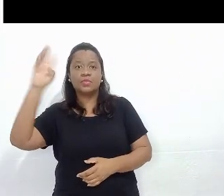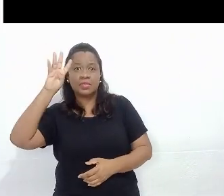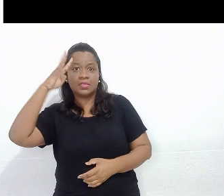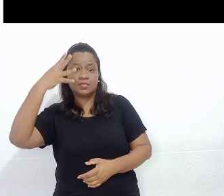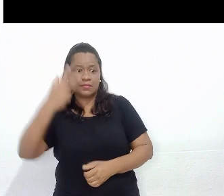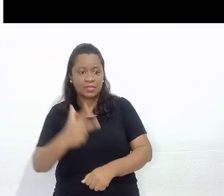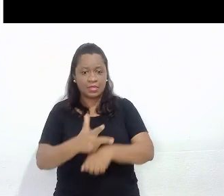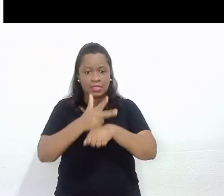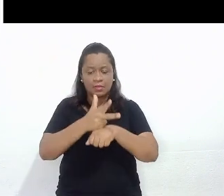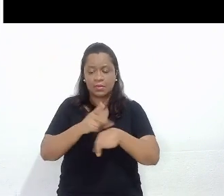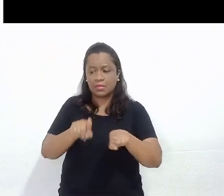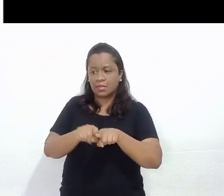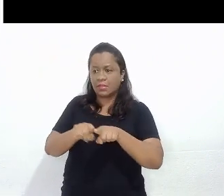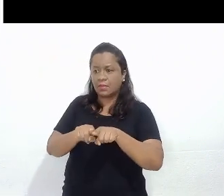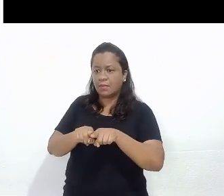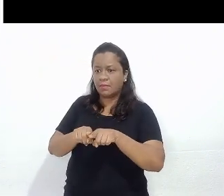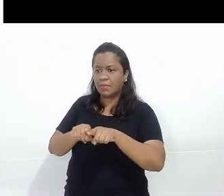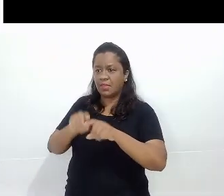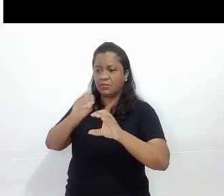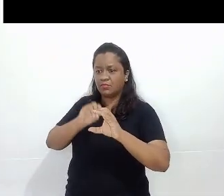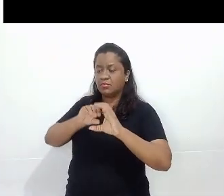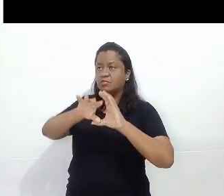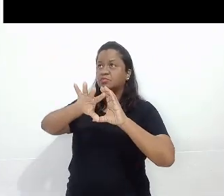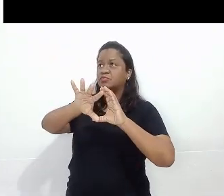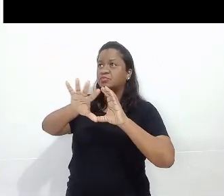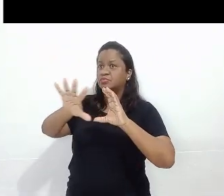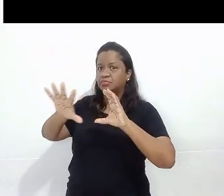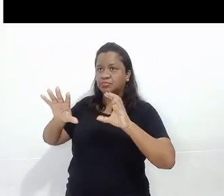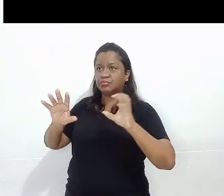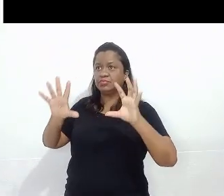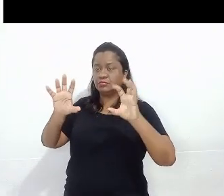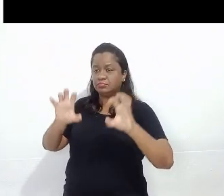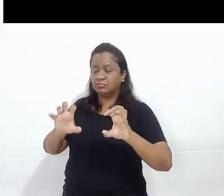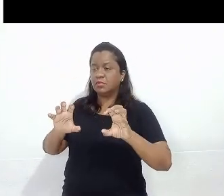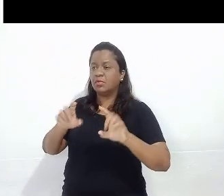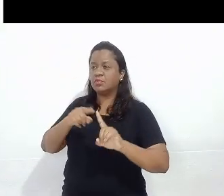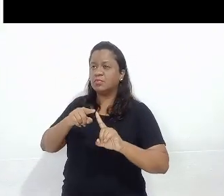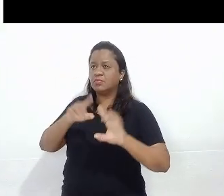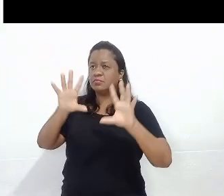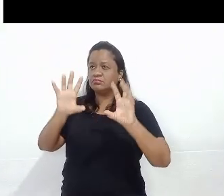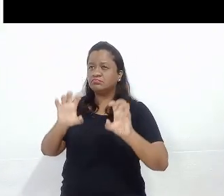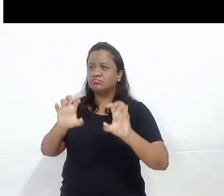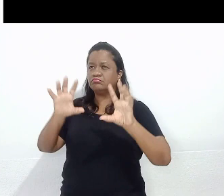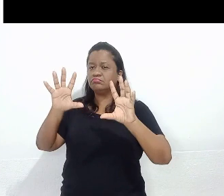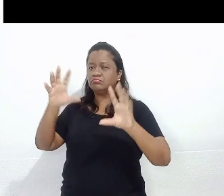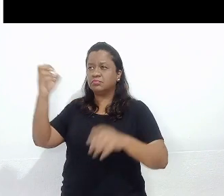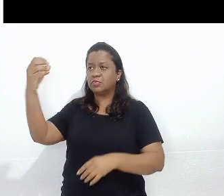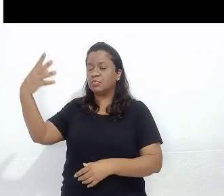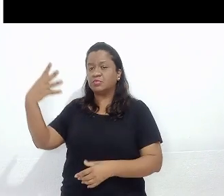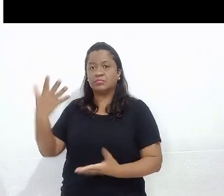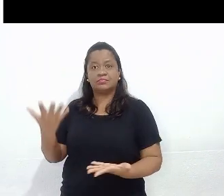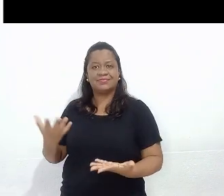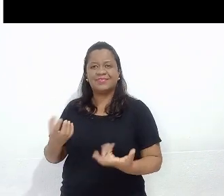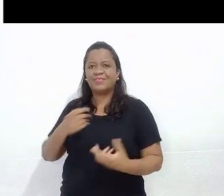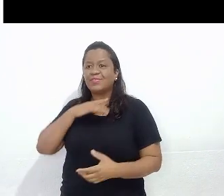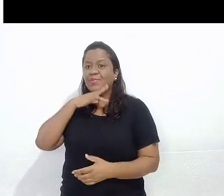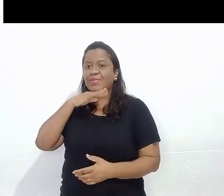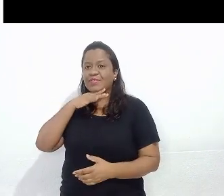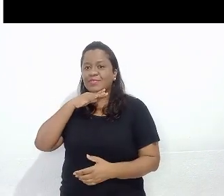de filtros, né, a serem utilizados para se conseguir esse tipo de textura de luz, tudo isso. Não adianta você